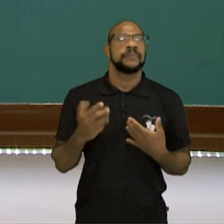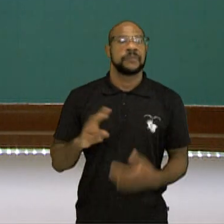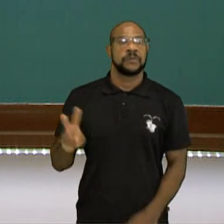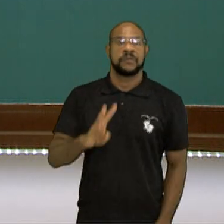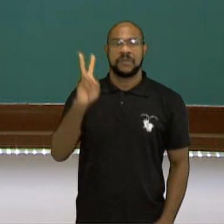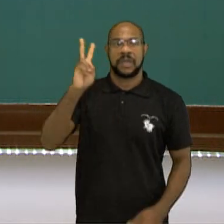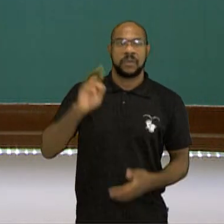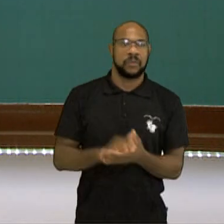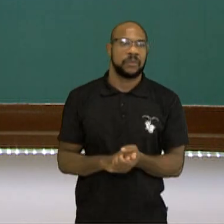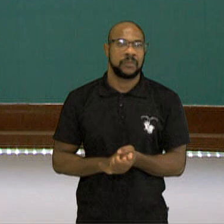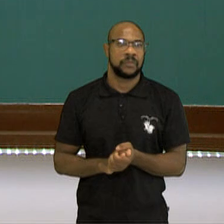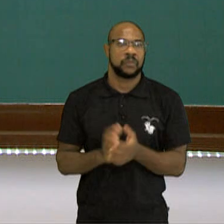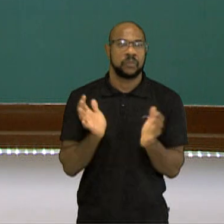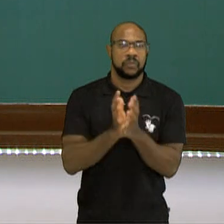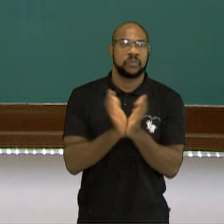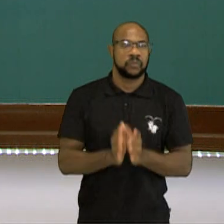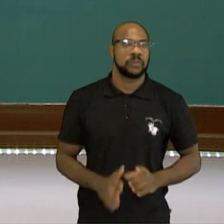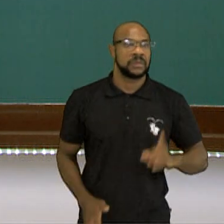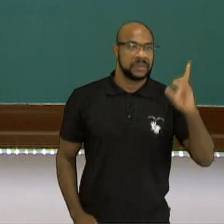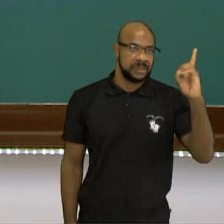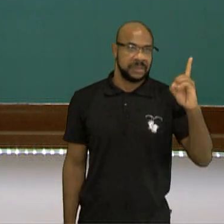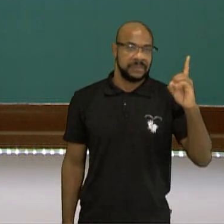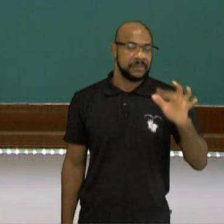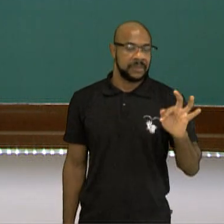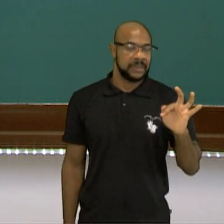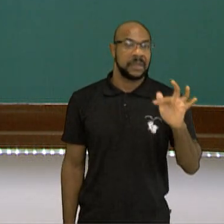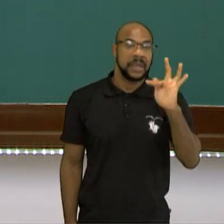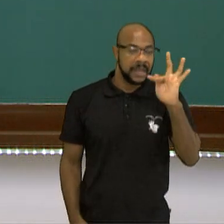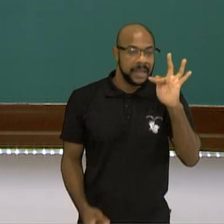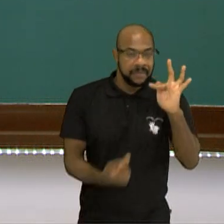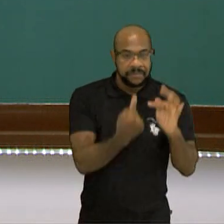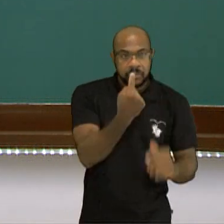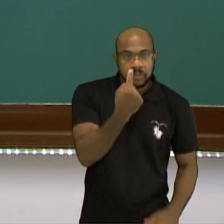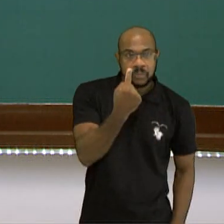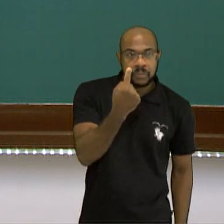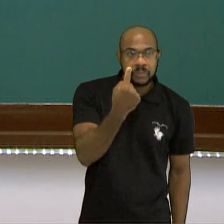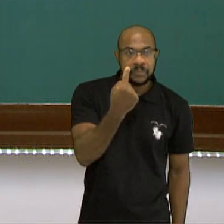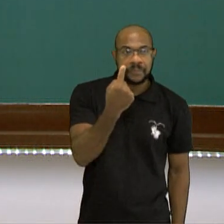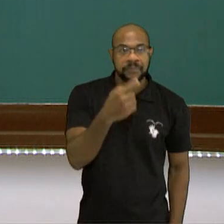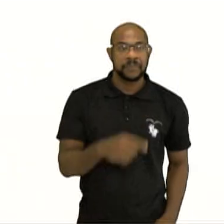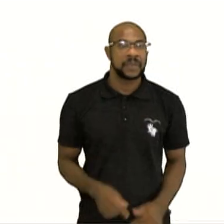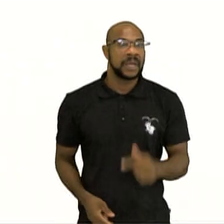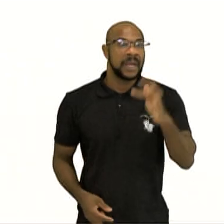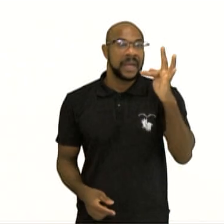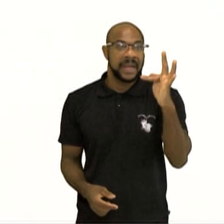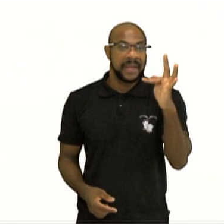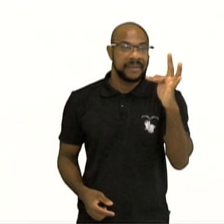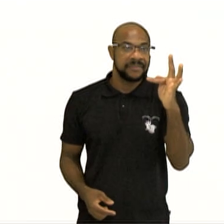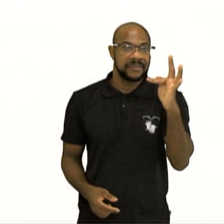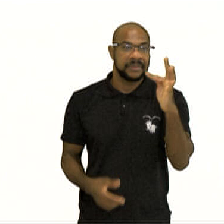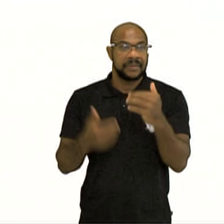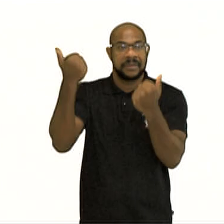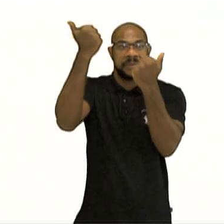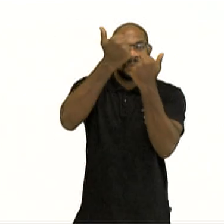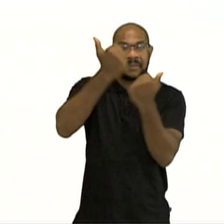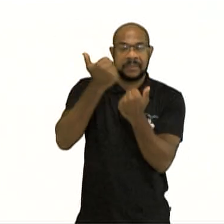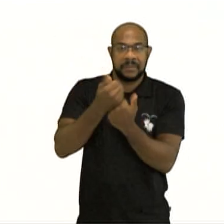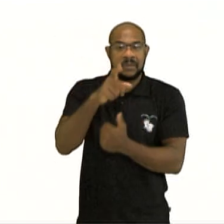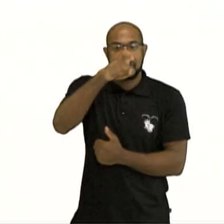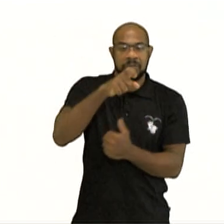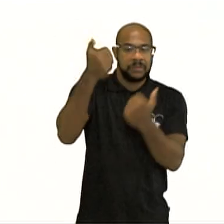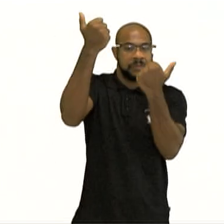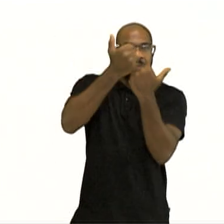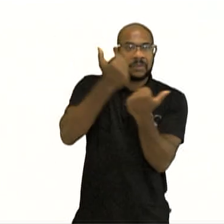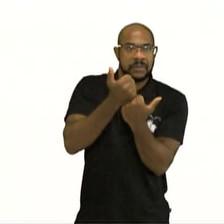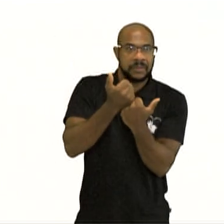do conjunto D. O número 1 é f de x, então agora é f de 1. O x entrou no lugar do... o 1 entrou no lugar do